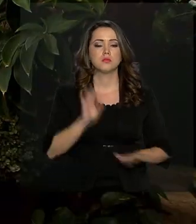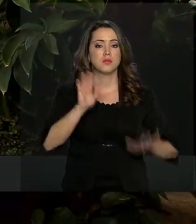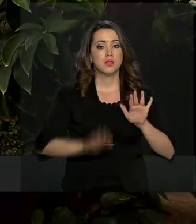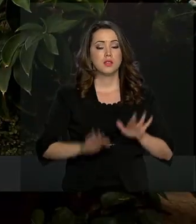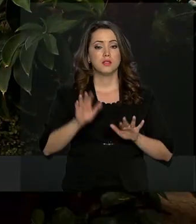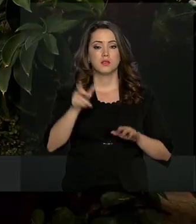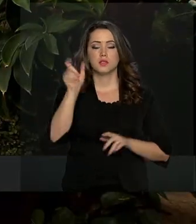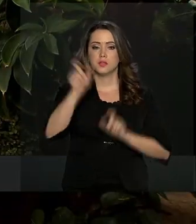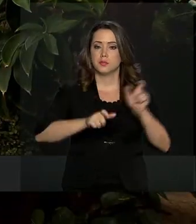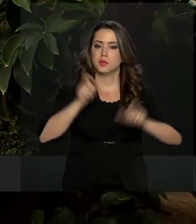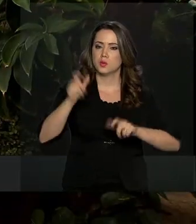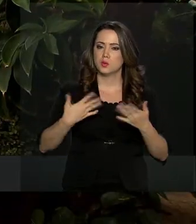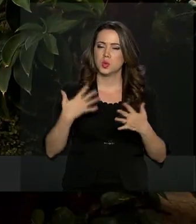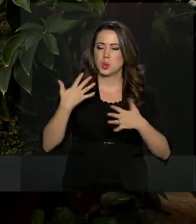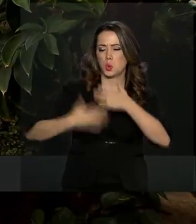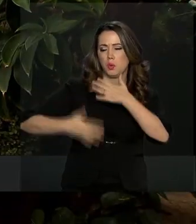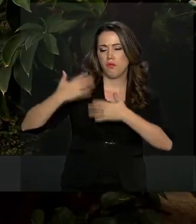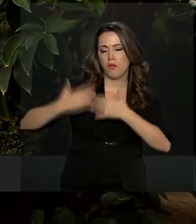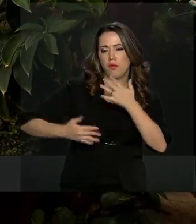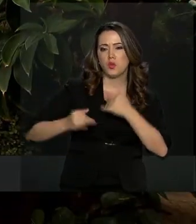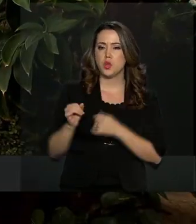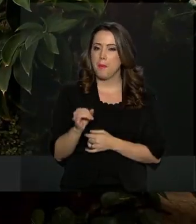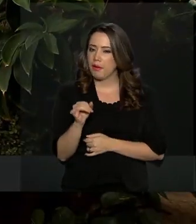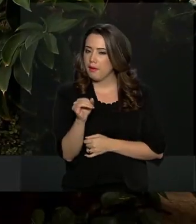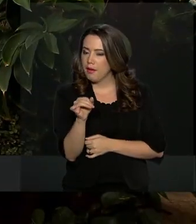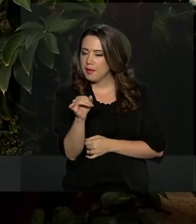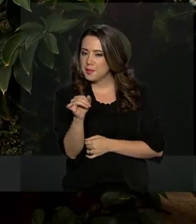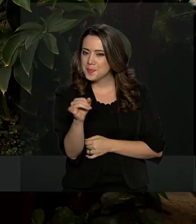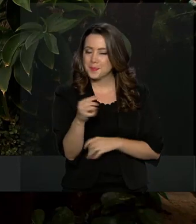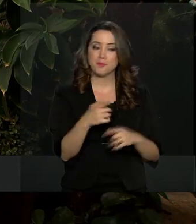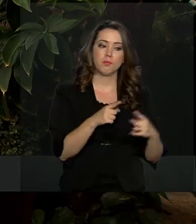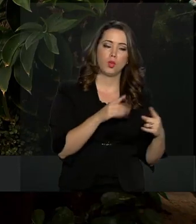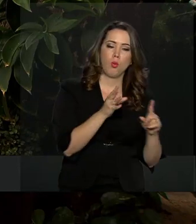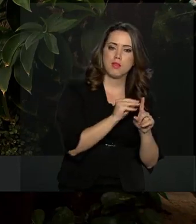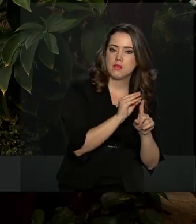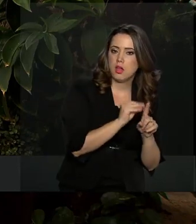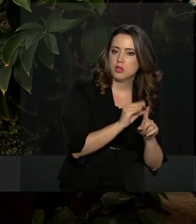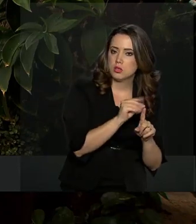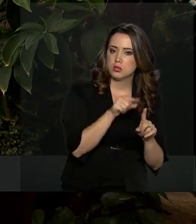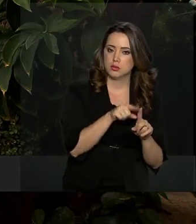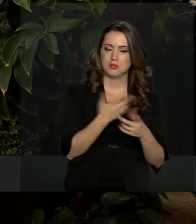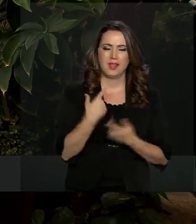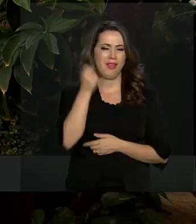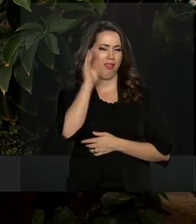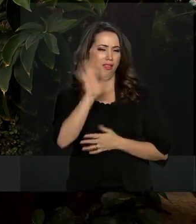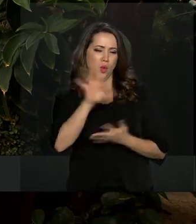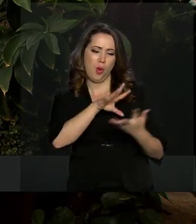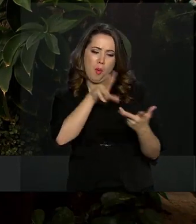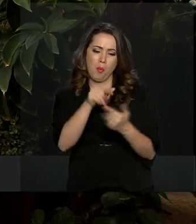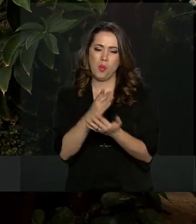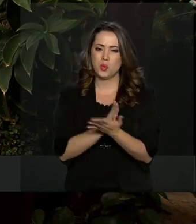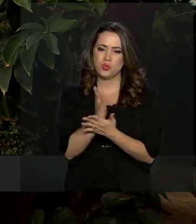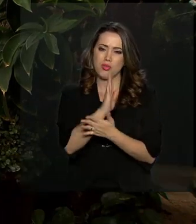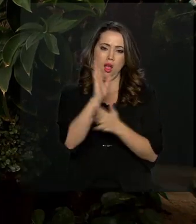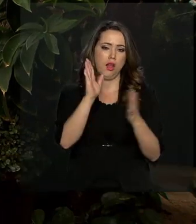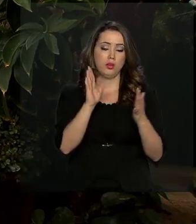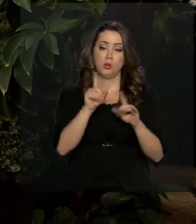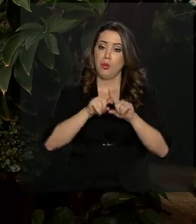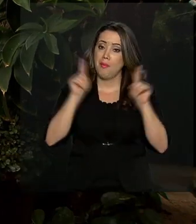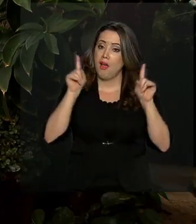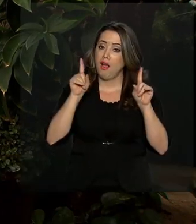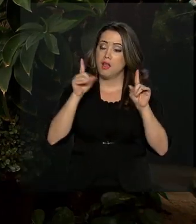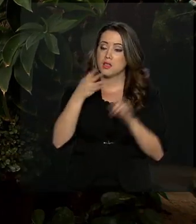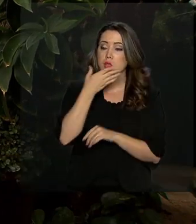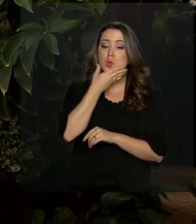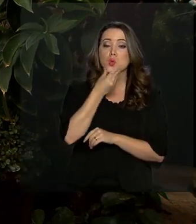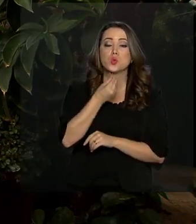gente confunde, né, a paquera com assédio. A ideia não é que o mundo fique chato, que a gente não possa se paquerar, mas que